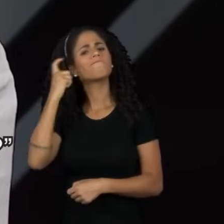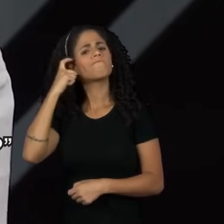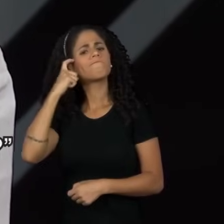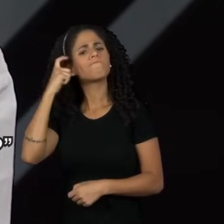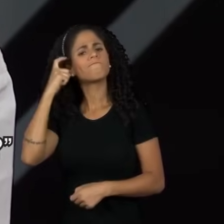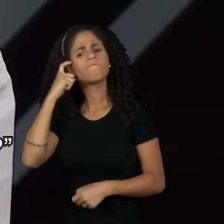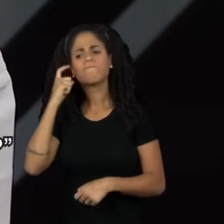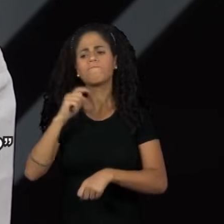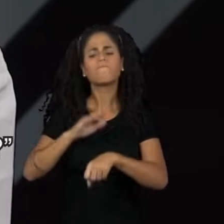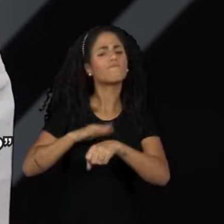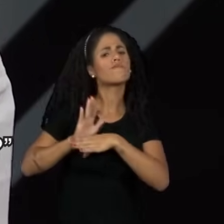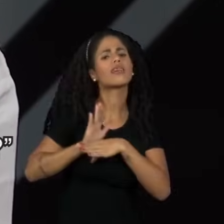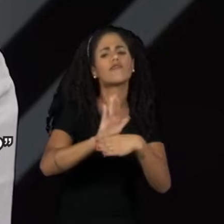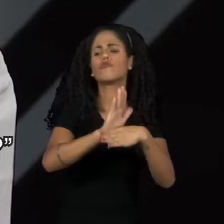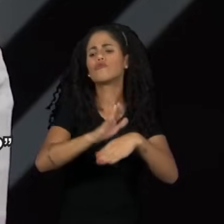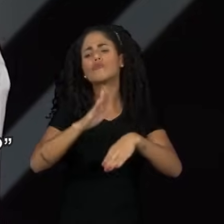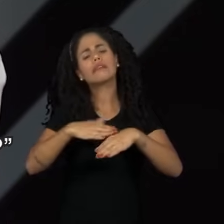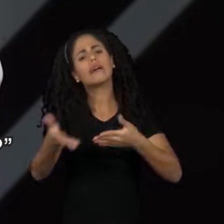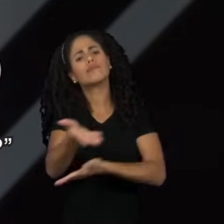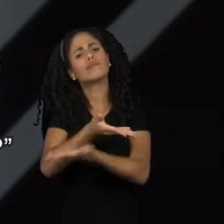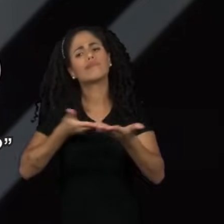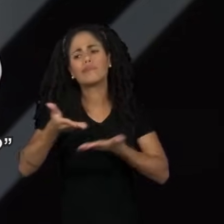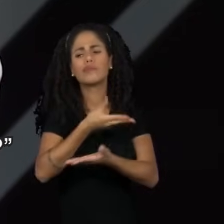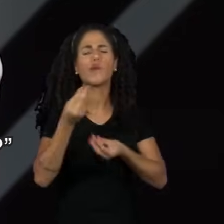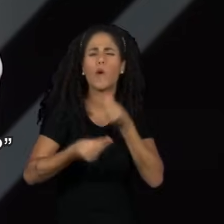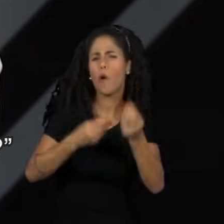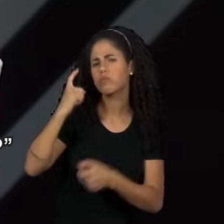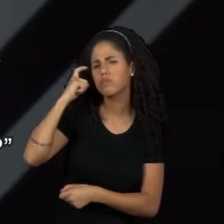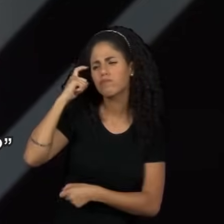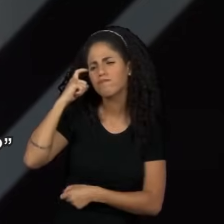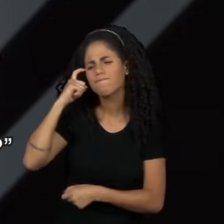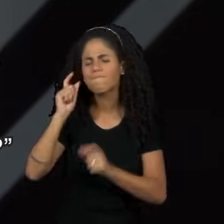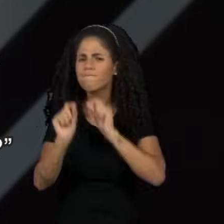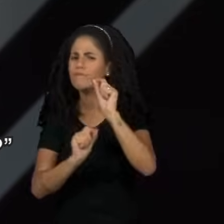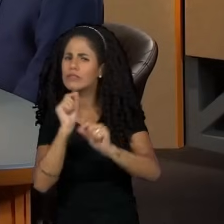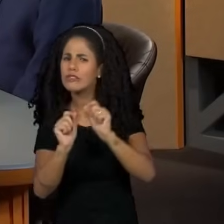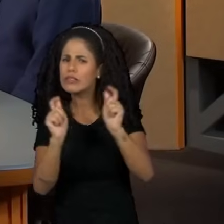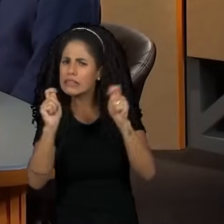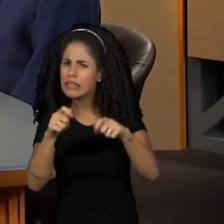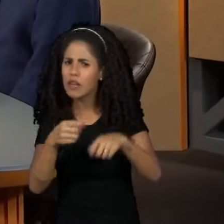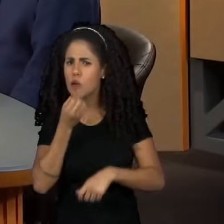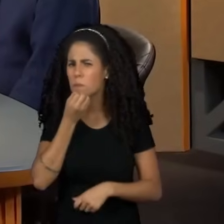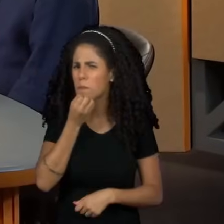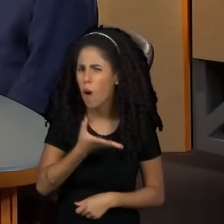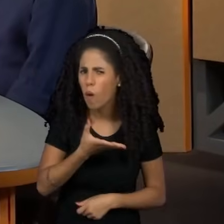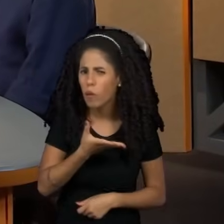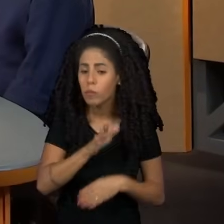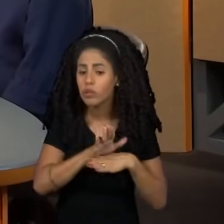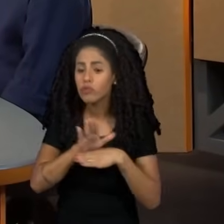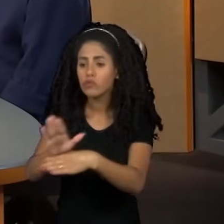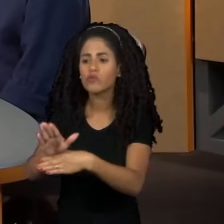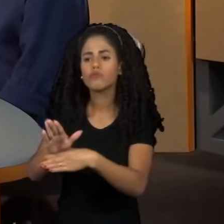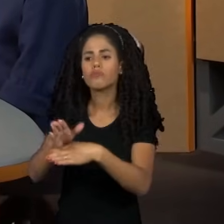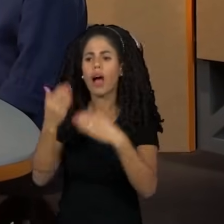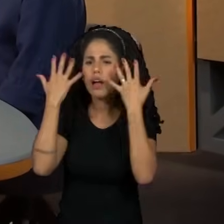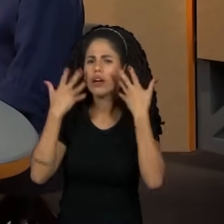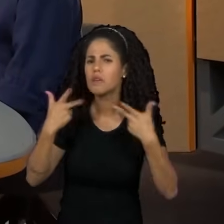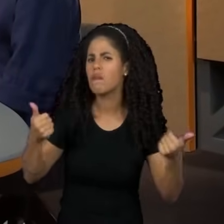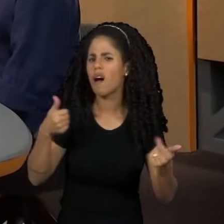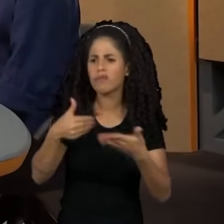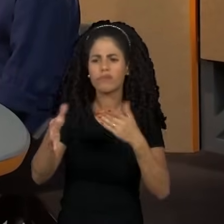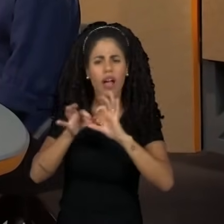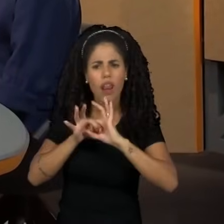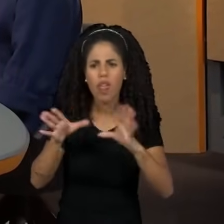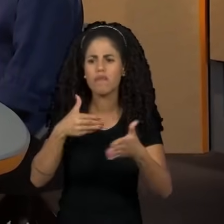minha interação chegue a ser benéfica ou benéfico. Qualquer animal, qualquer